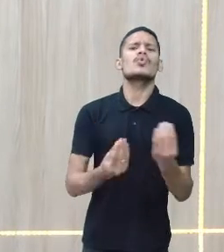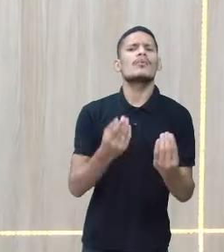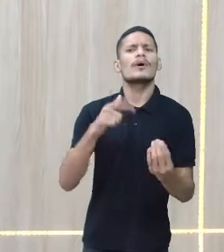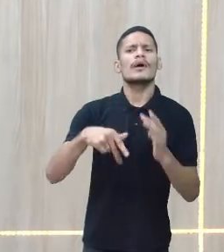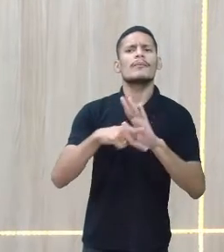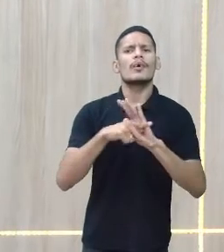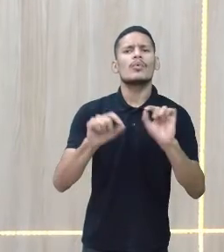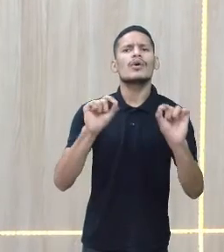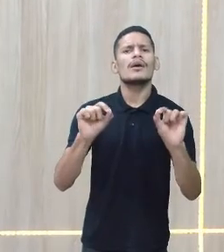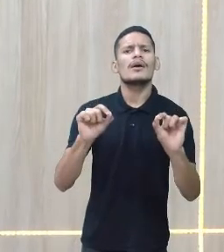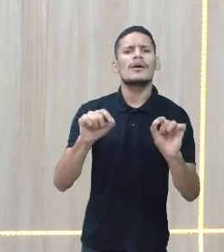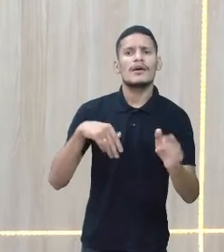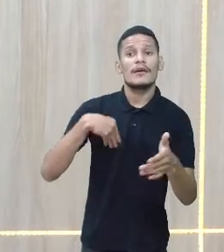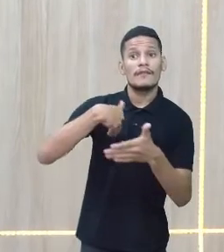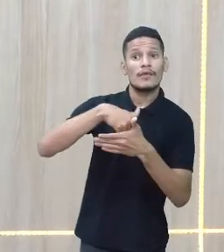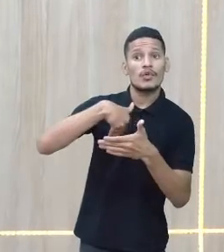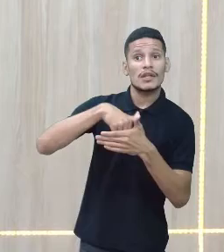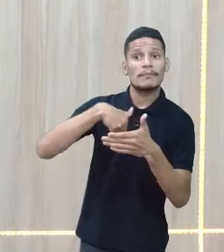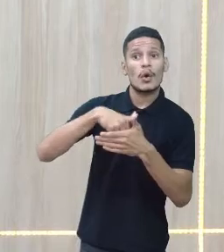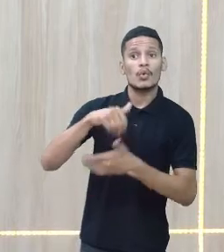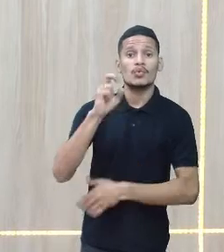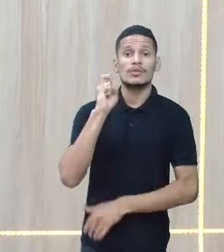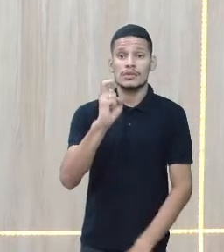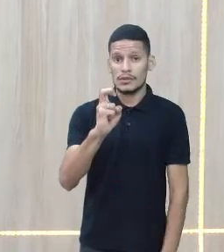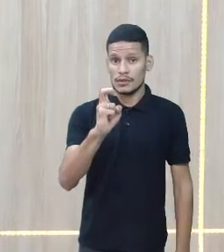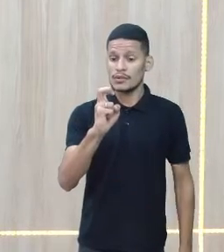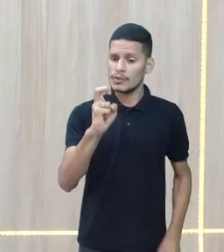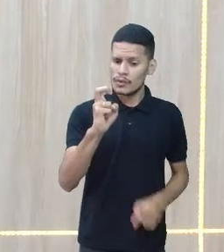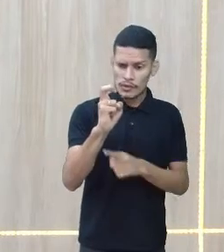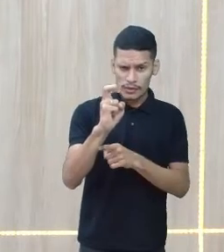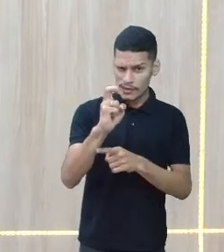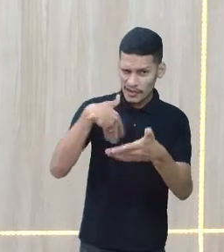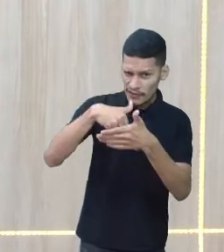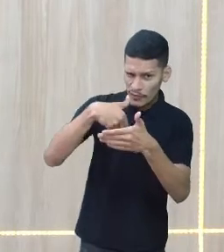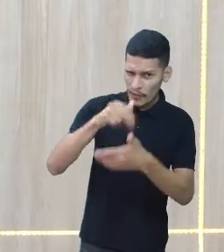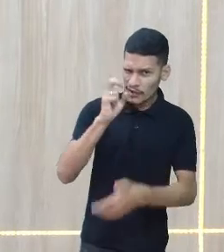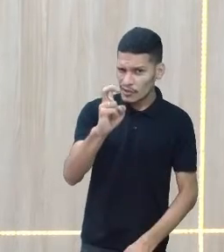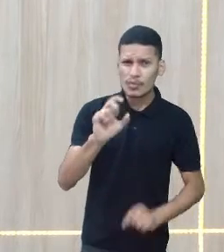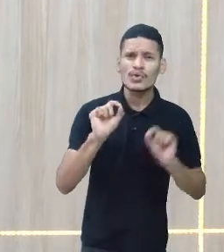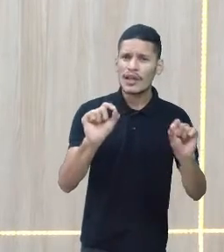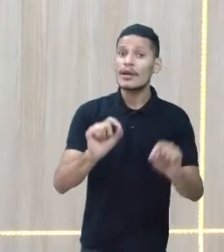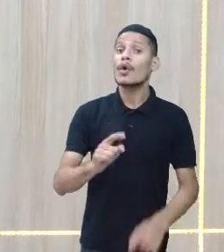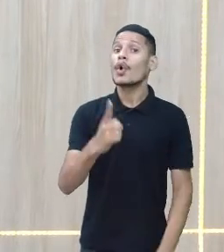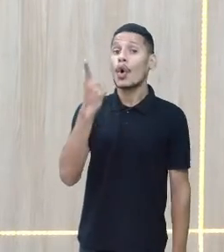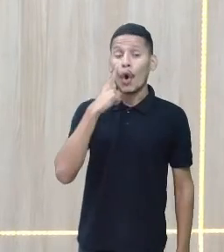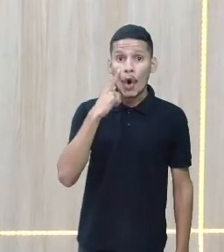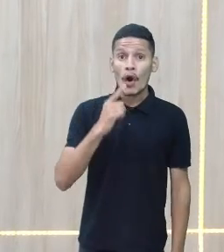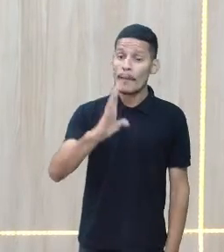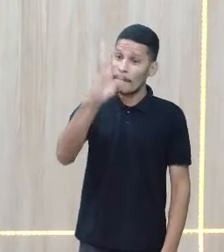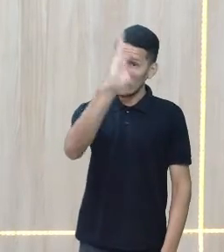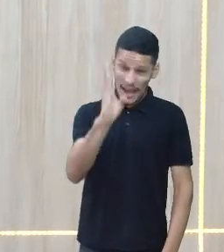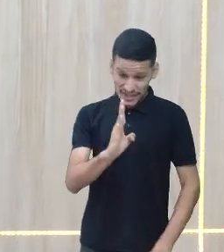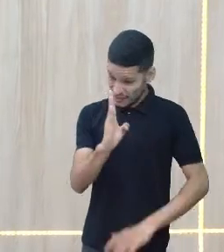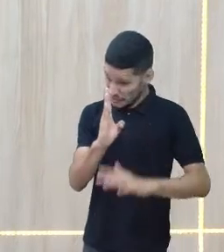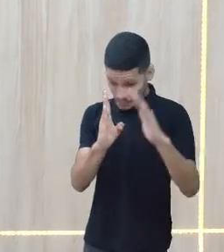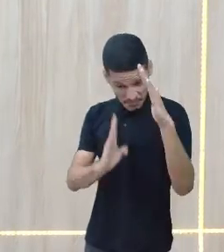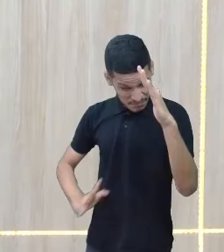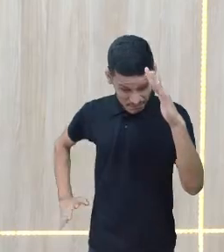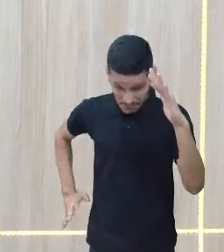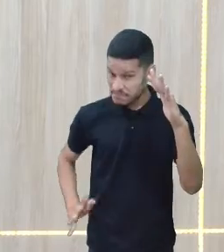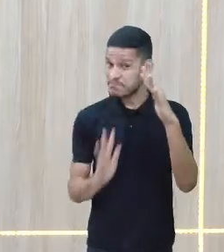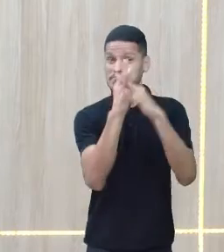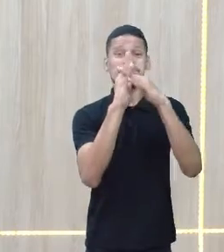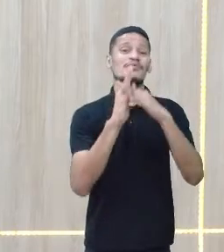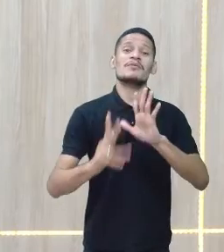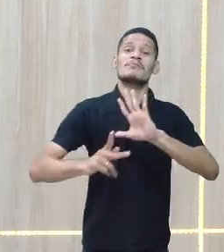o futebol de 5, né? E aí é bom dizer logo que o Brasil, ele é a potência